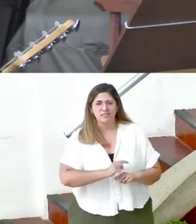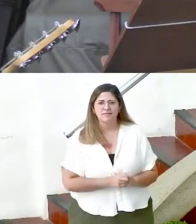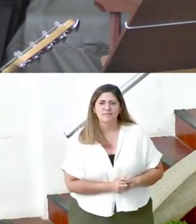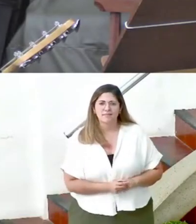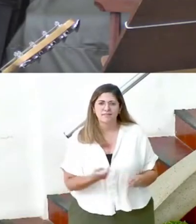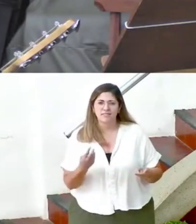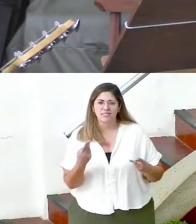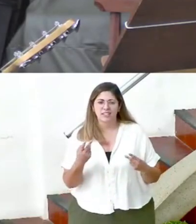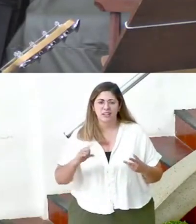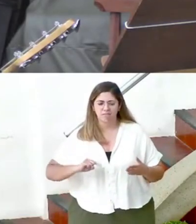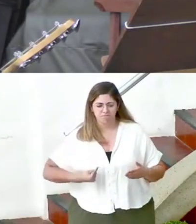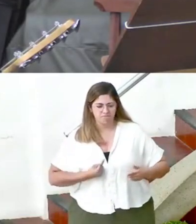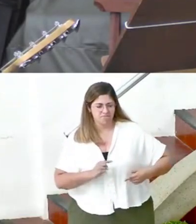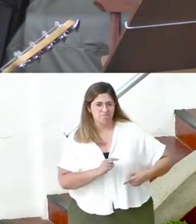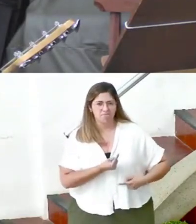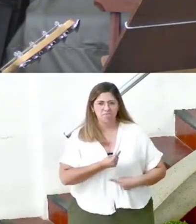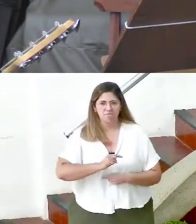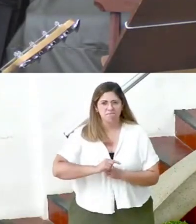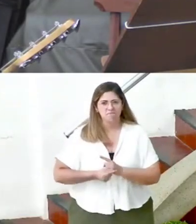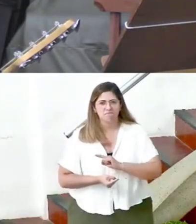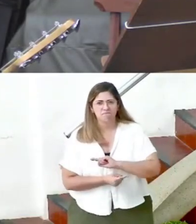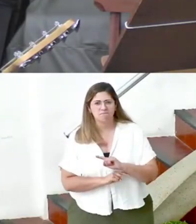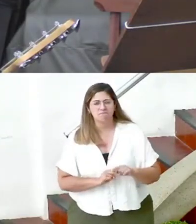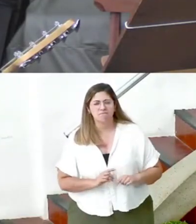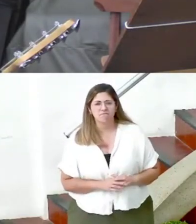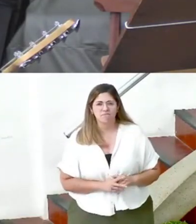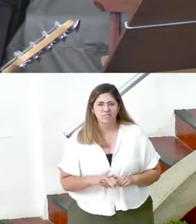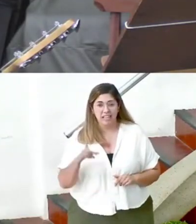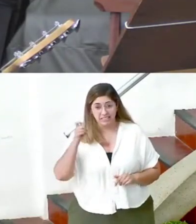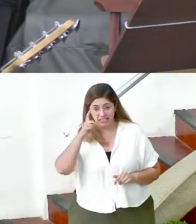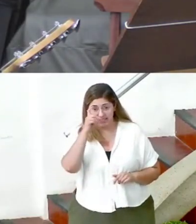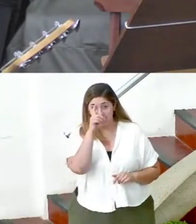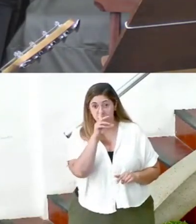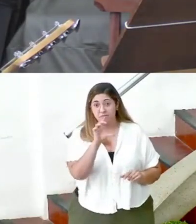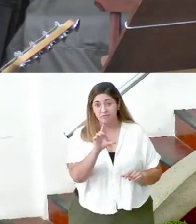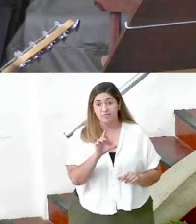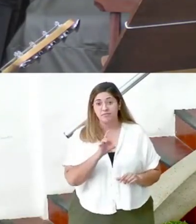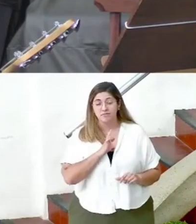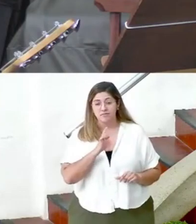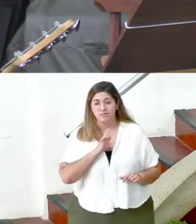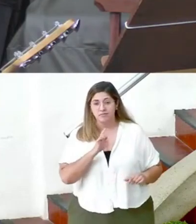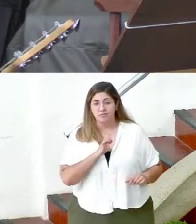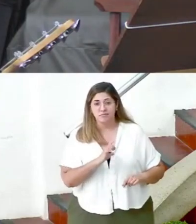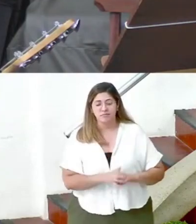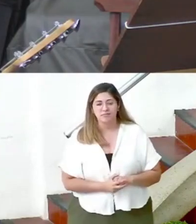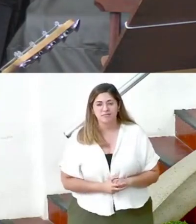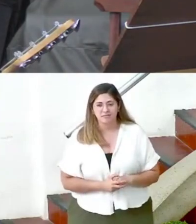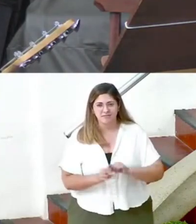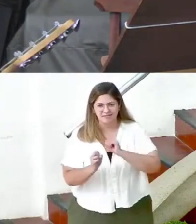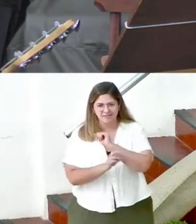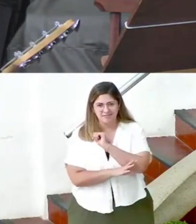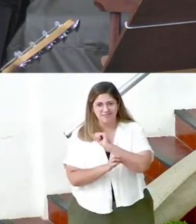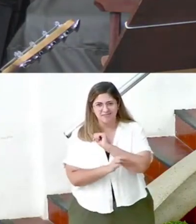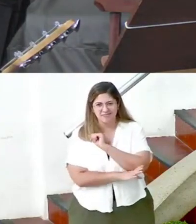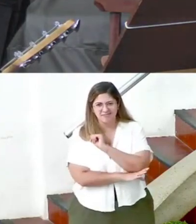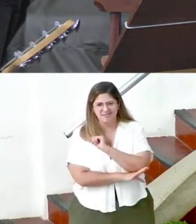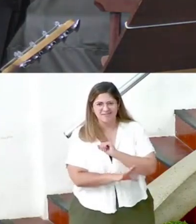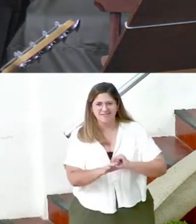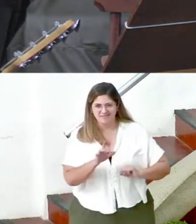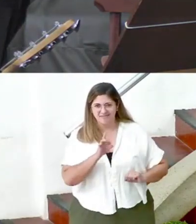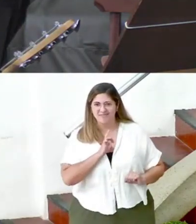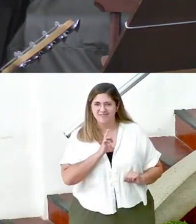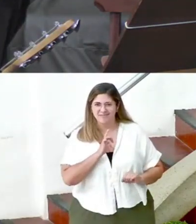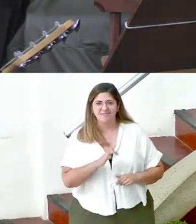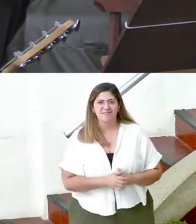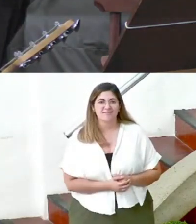como lombrigas em um conciliábulo, em uma esquina barrosa expelida por um